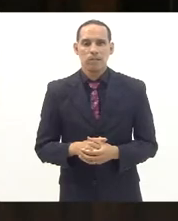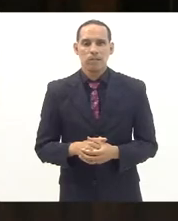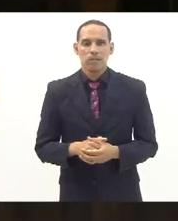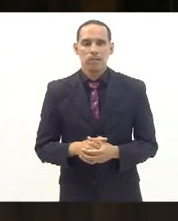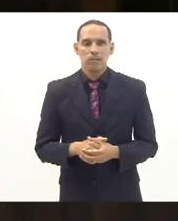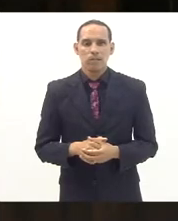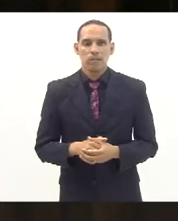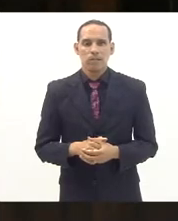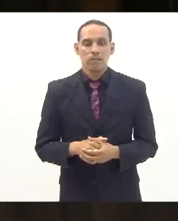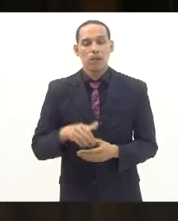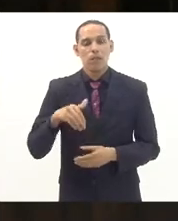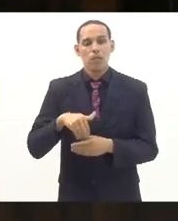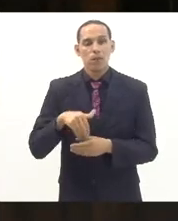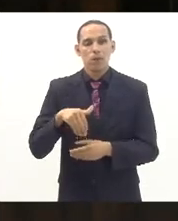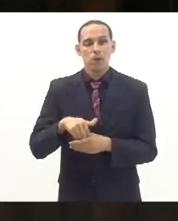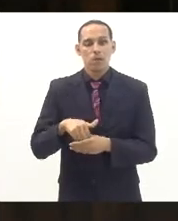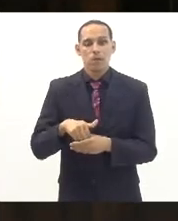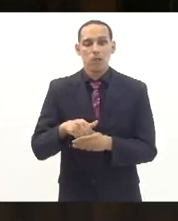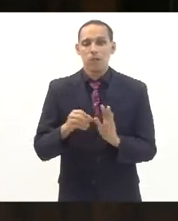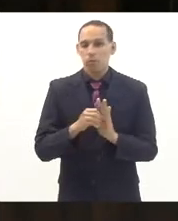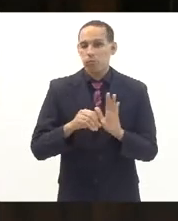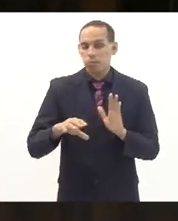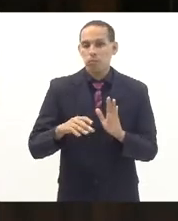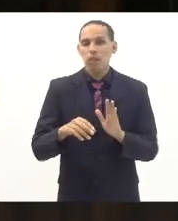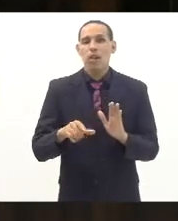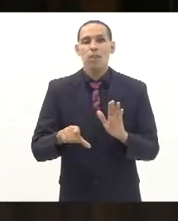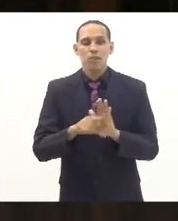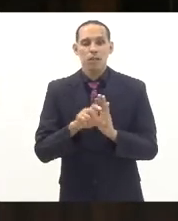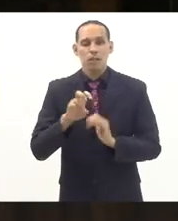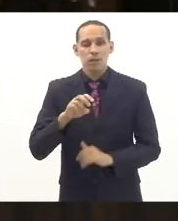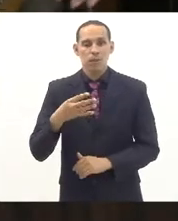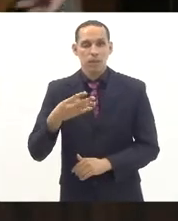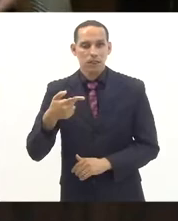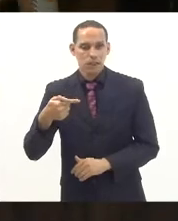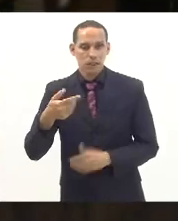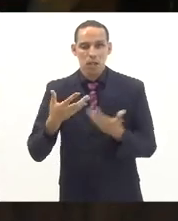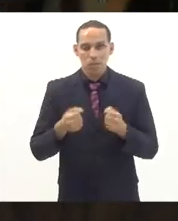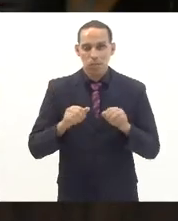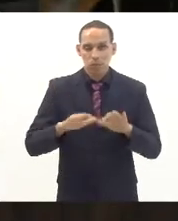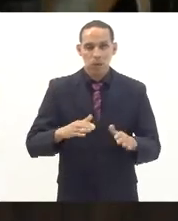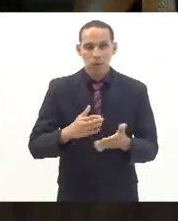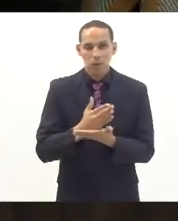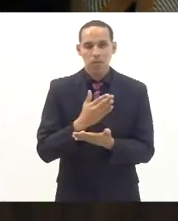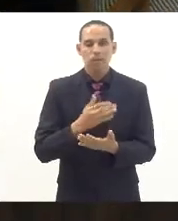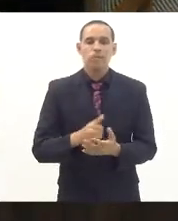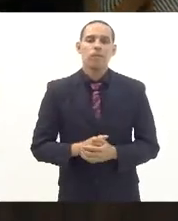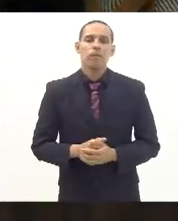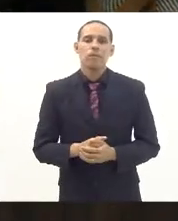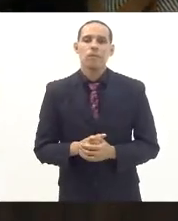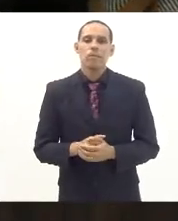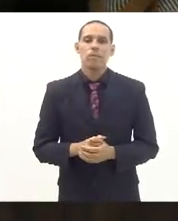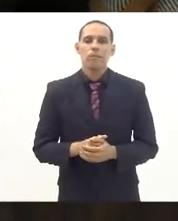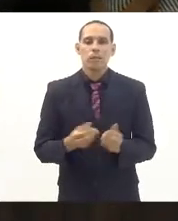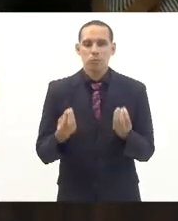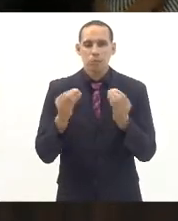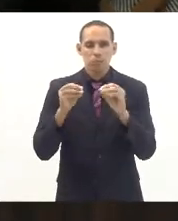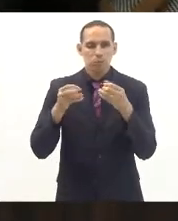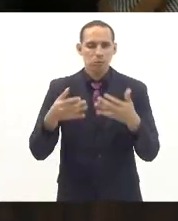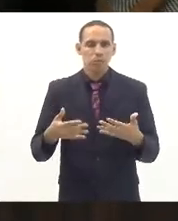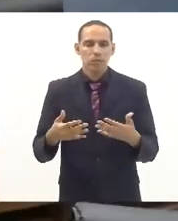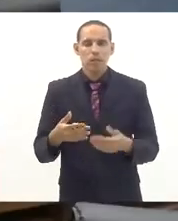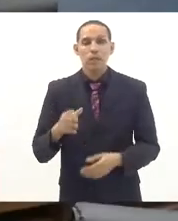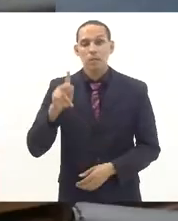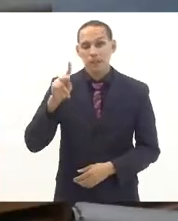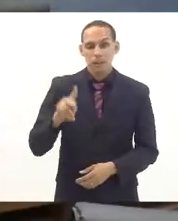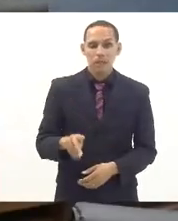e em votação a indicação de desativa 547 seus que a prova permanecer Como estão aprovado vai a publicação